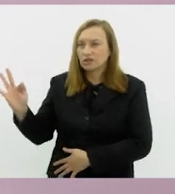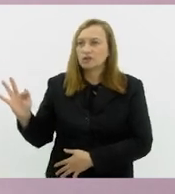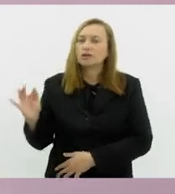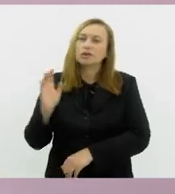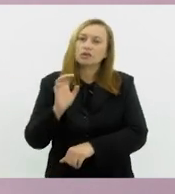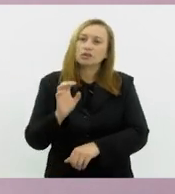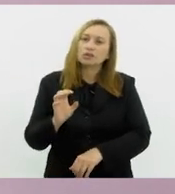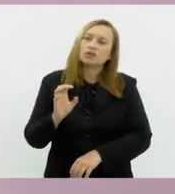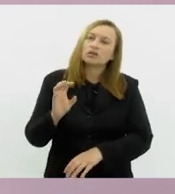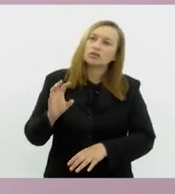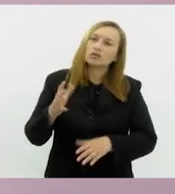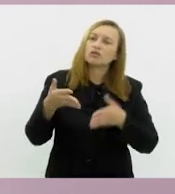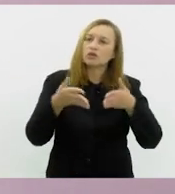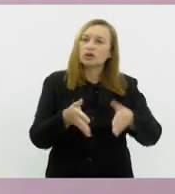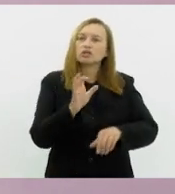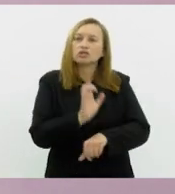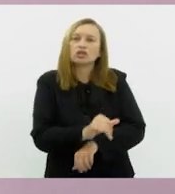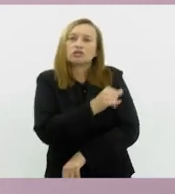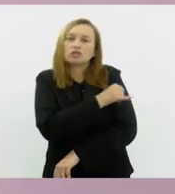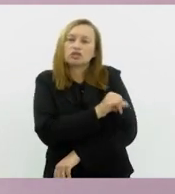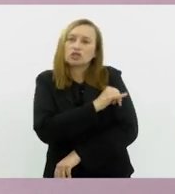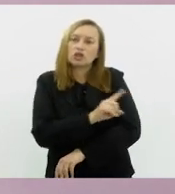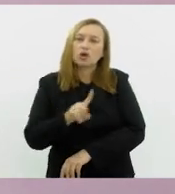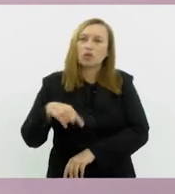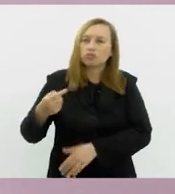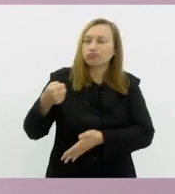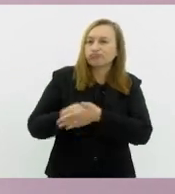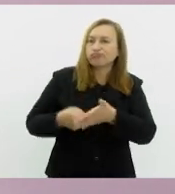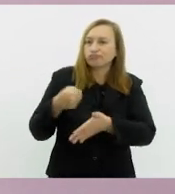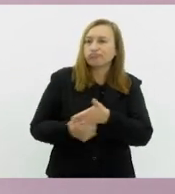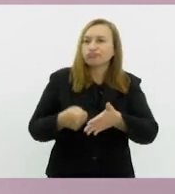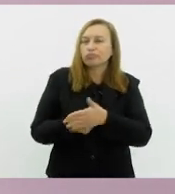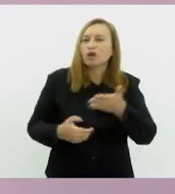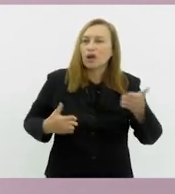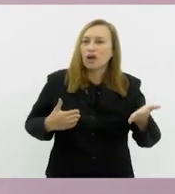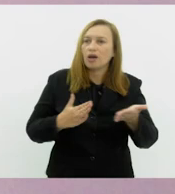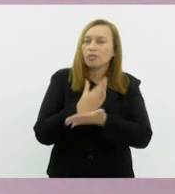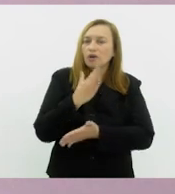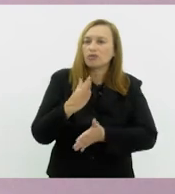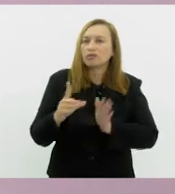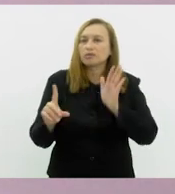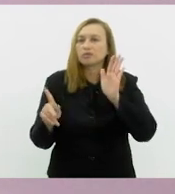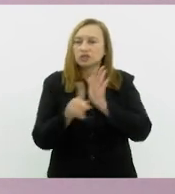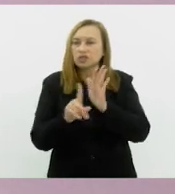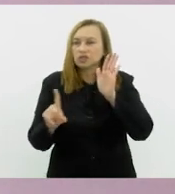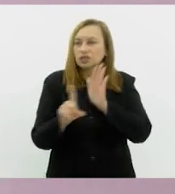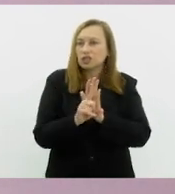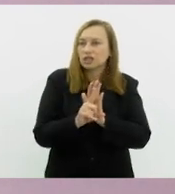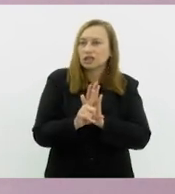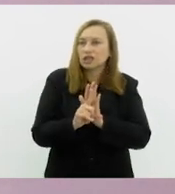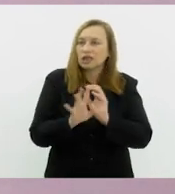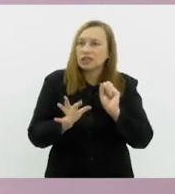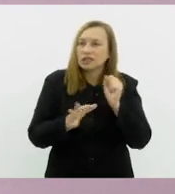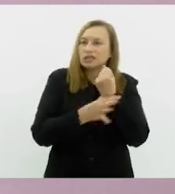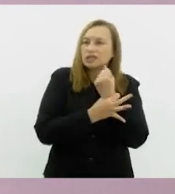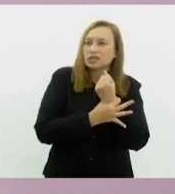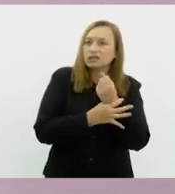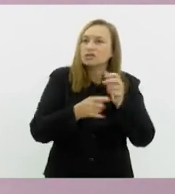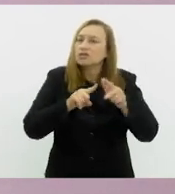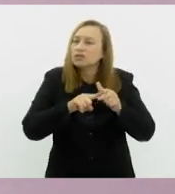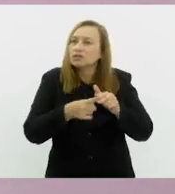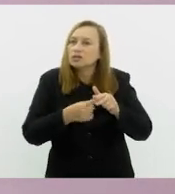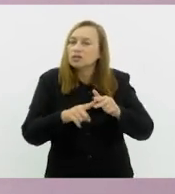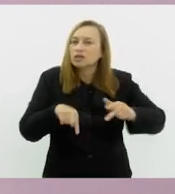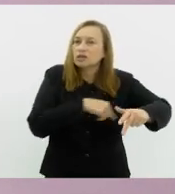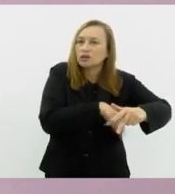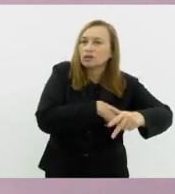de Janeiro. Então, outra batalha que a gente está fazendo é para que a gente aprove o projeto de lei que garante a regulamentação das